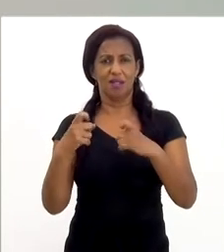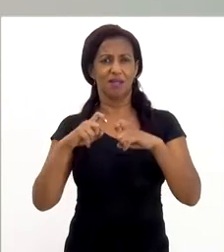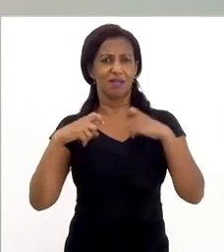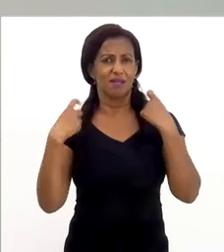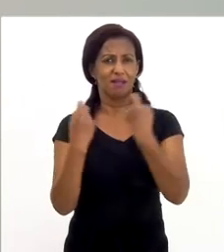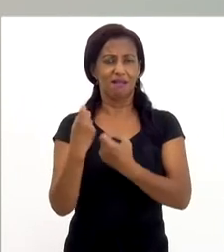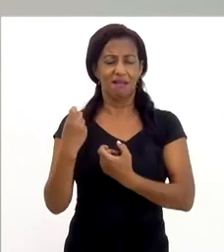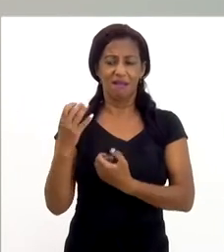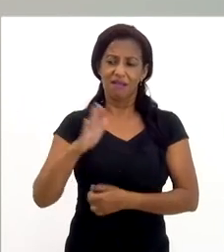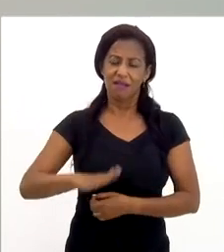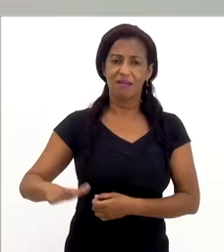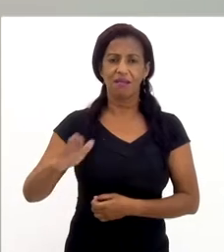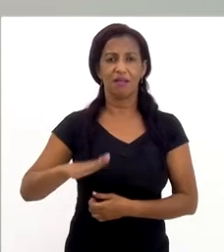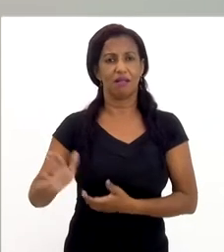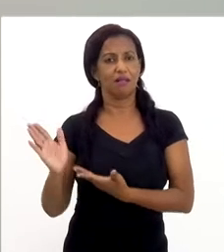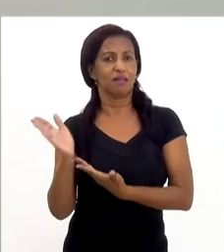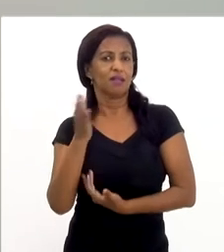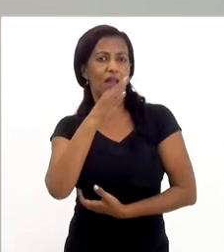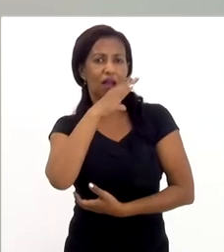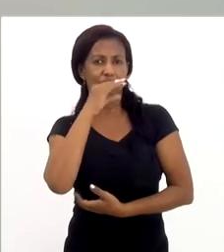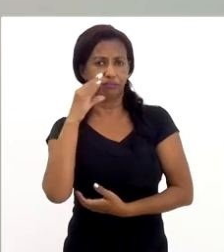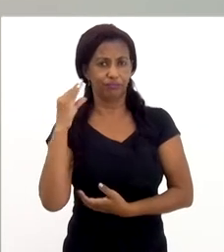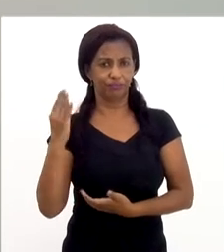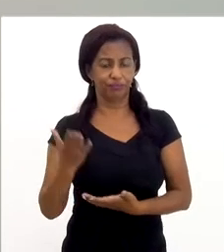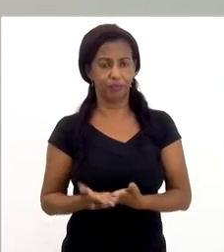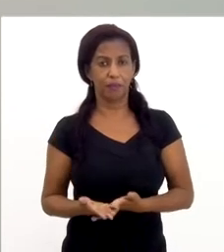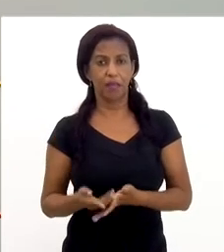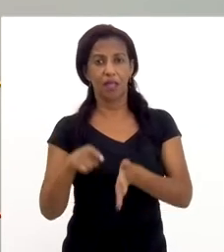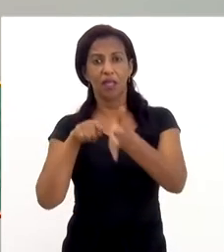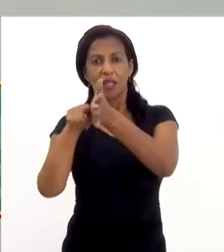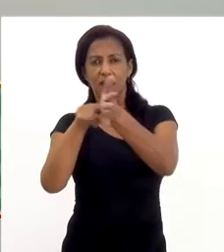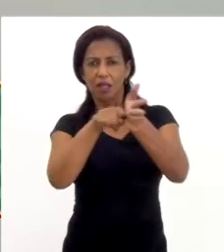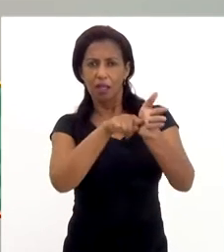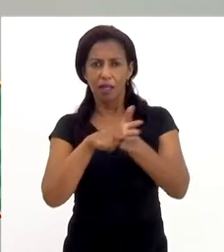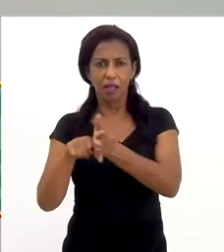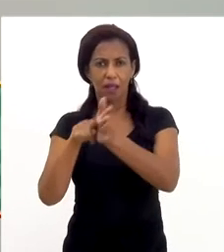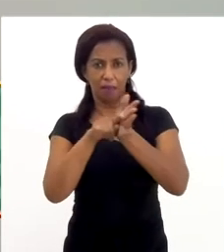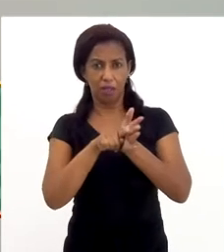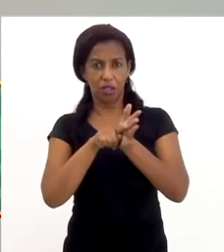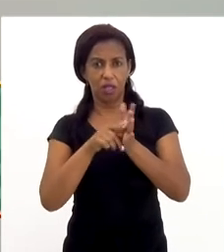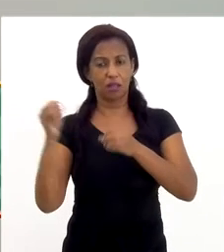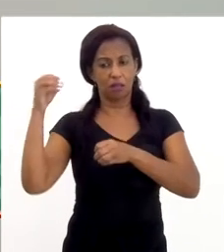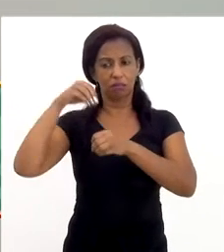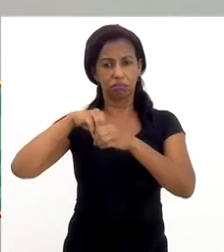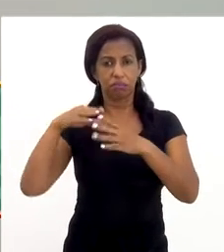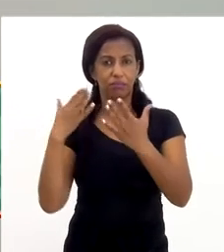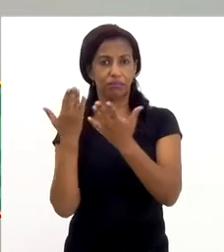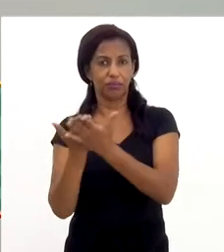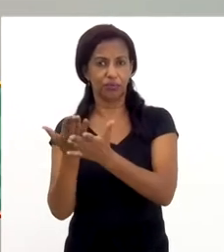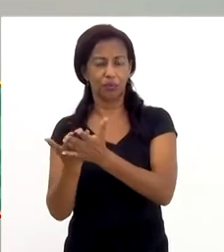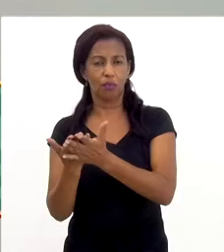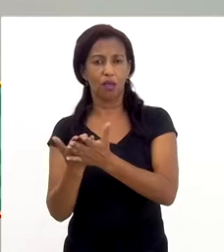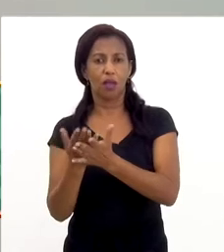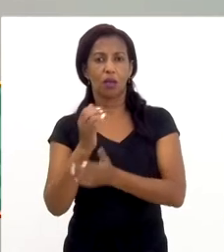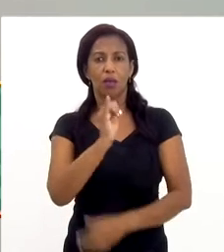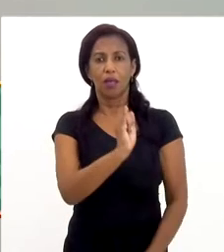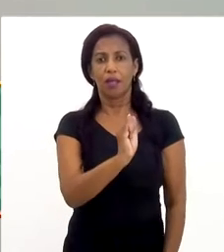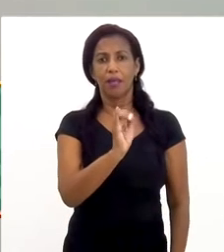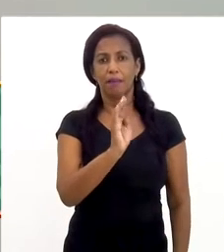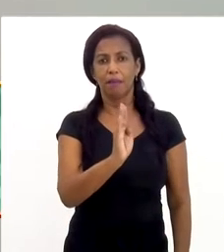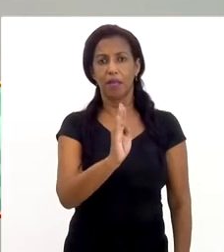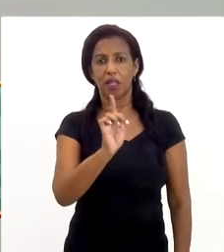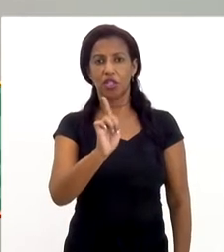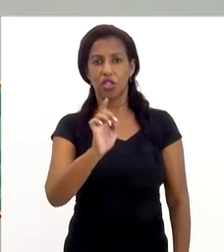sexual né em crianças e adolescentes EA pesquisa Nacional de saúde do escolar né do IBGE